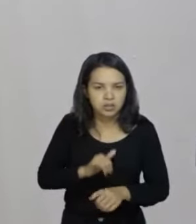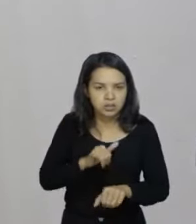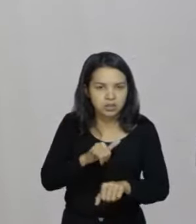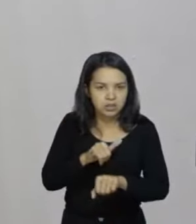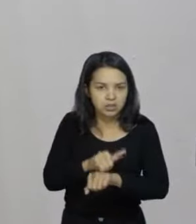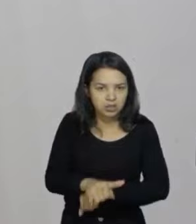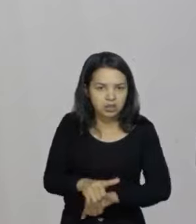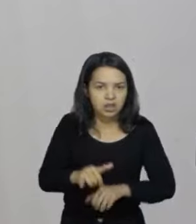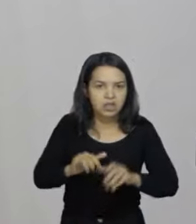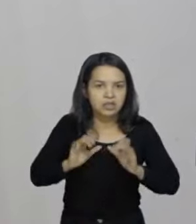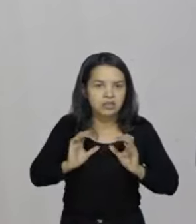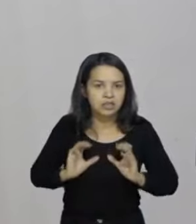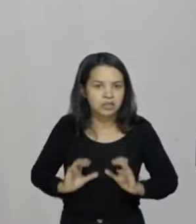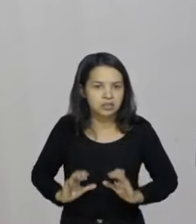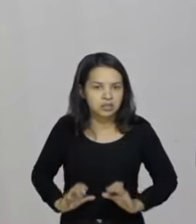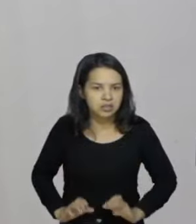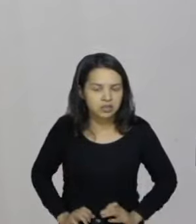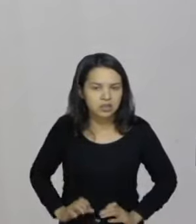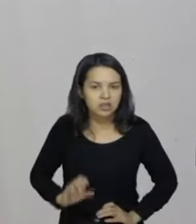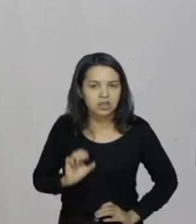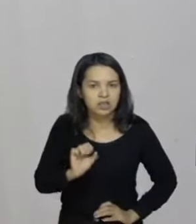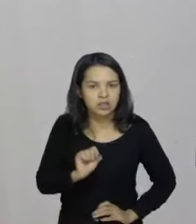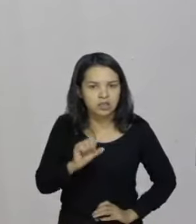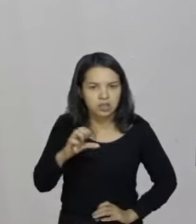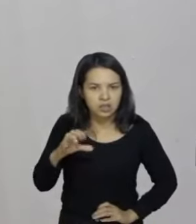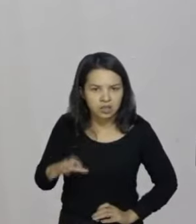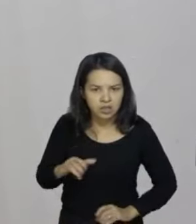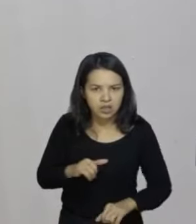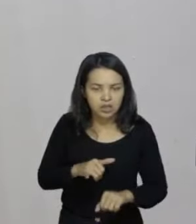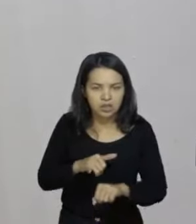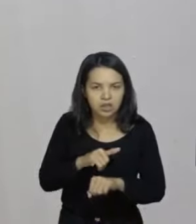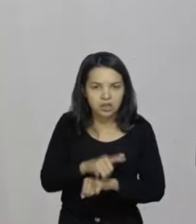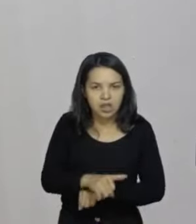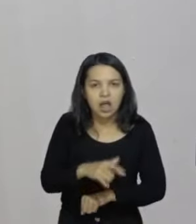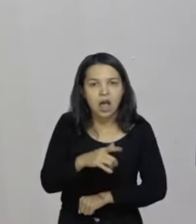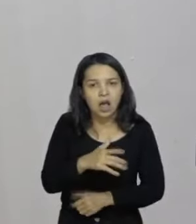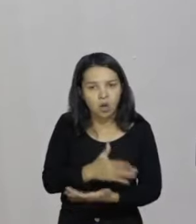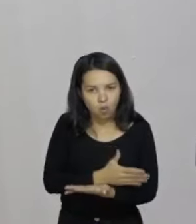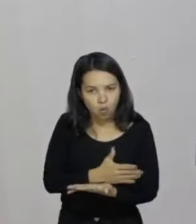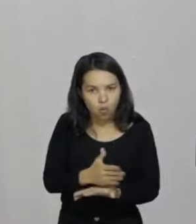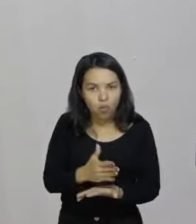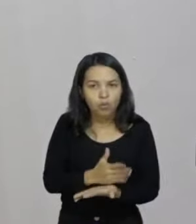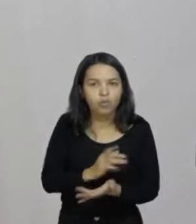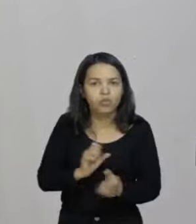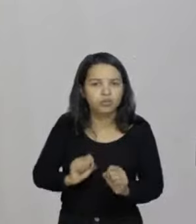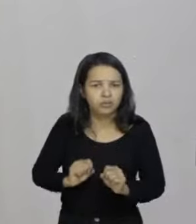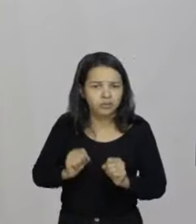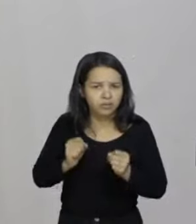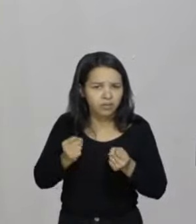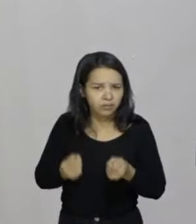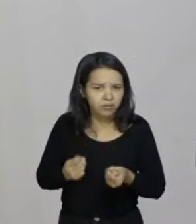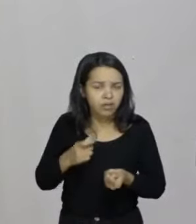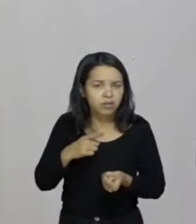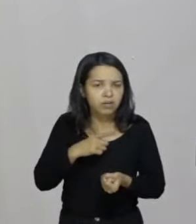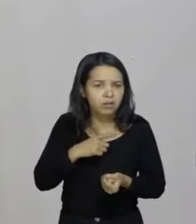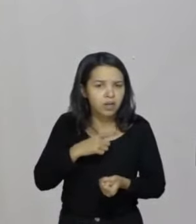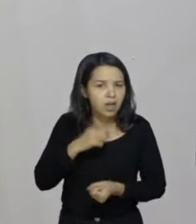o cidadão Catarinense enganar o eleitor tem gente aqui defendendo ainda o deputado Maurício Acho que não conseguiram